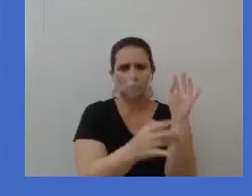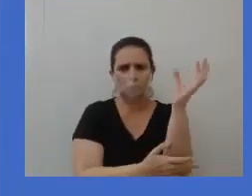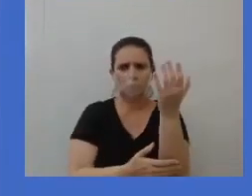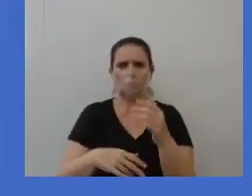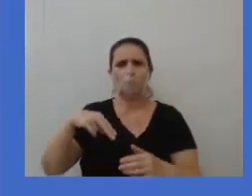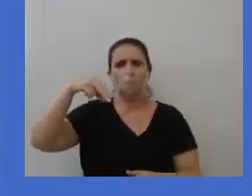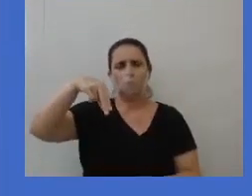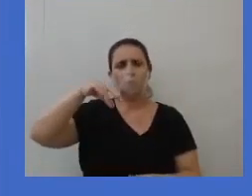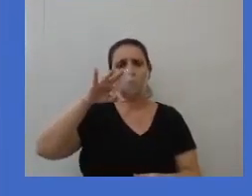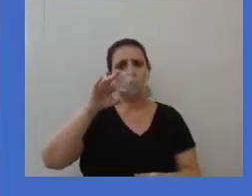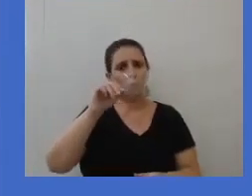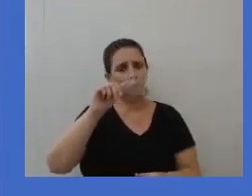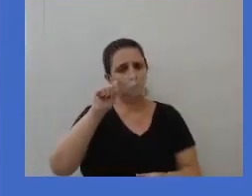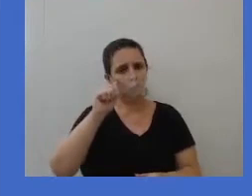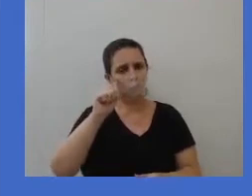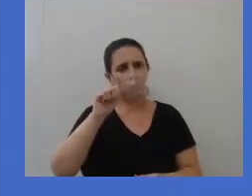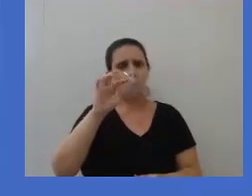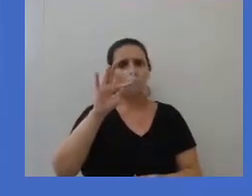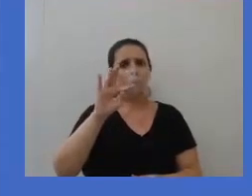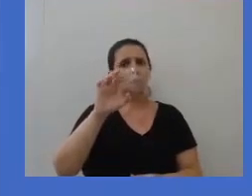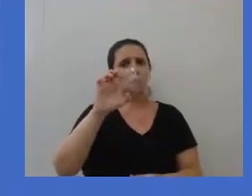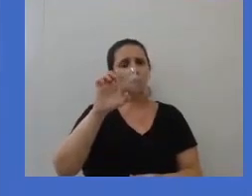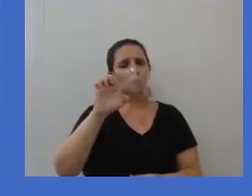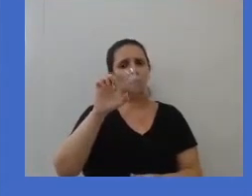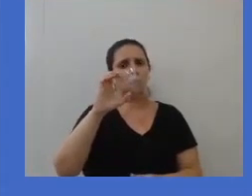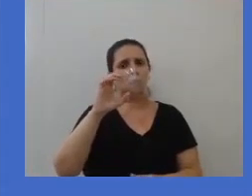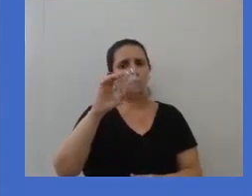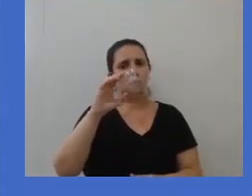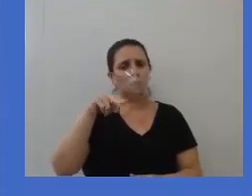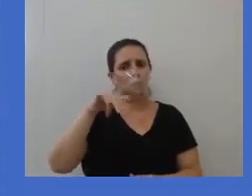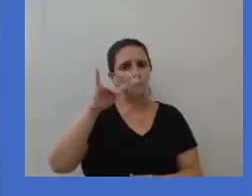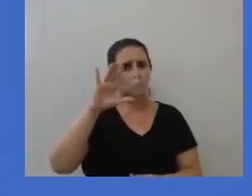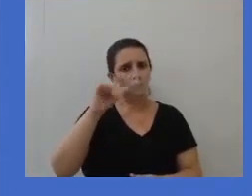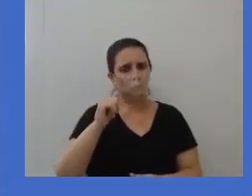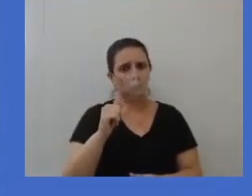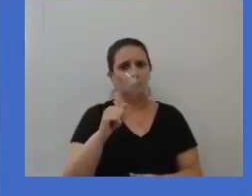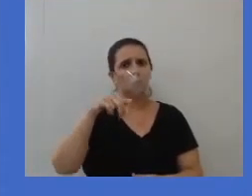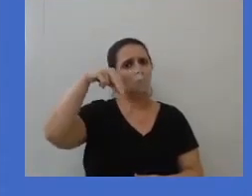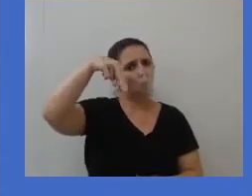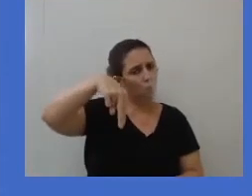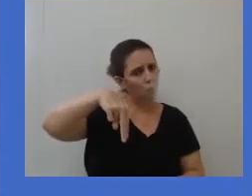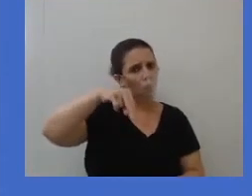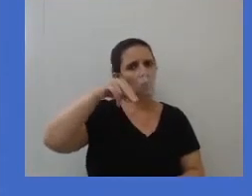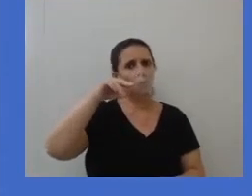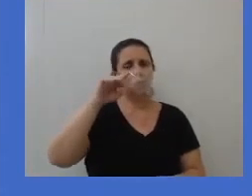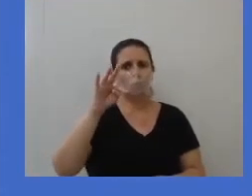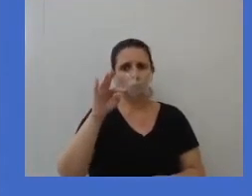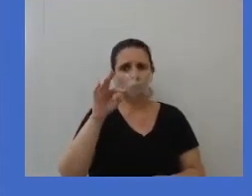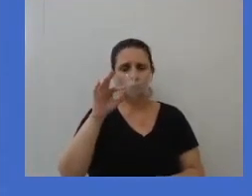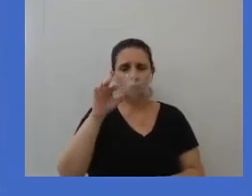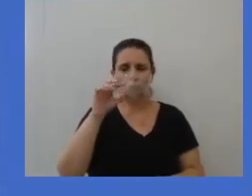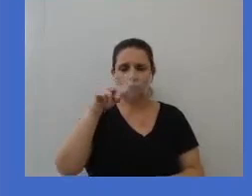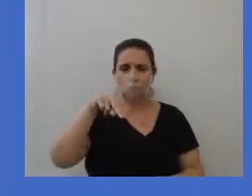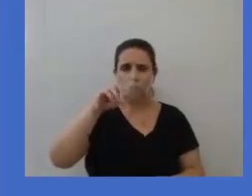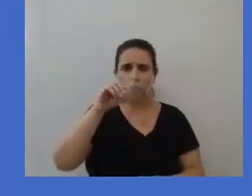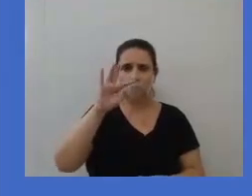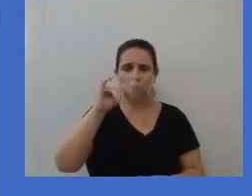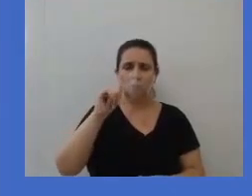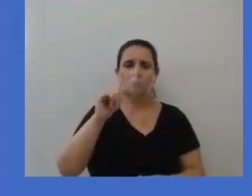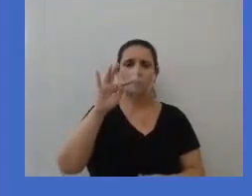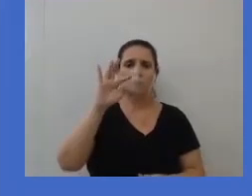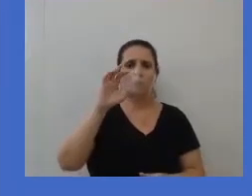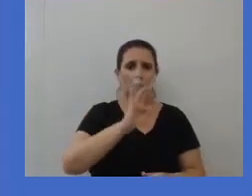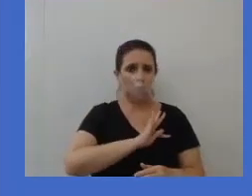técnica. Atenção, gente, para a expressão nota técnica. Nota técnica alertando para o fato de que o